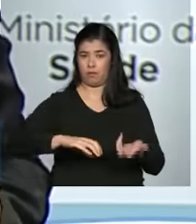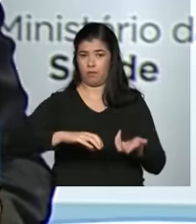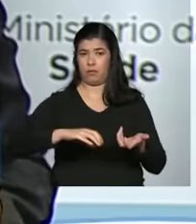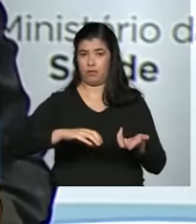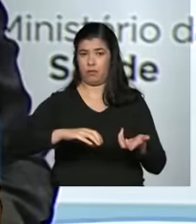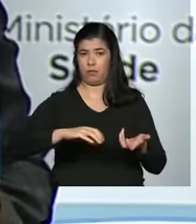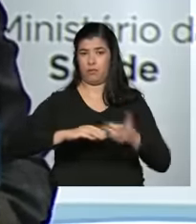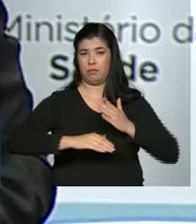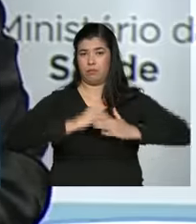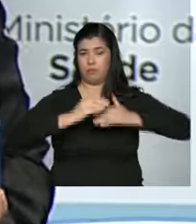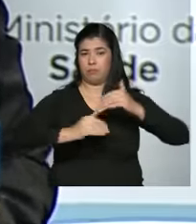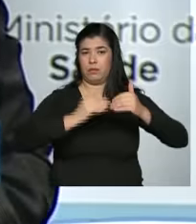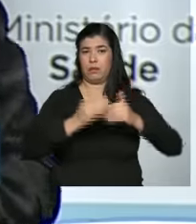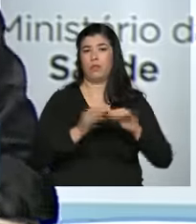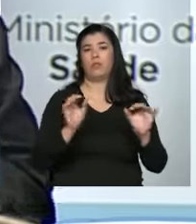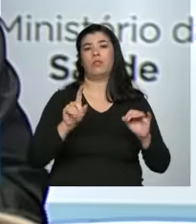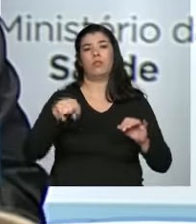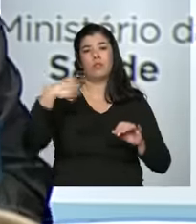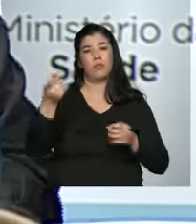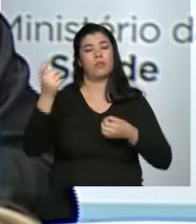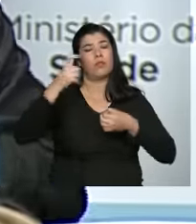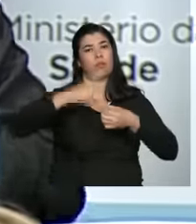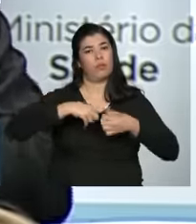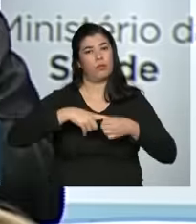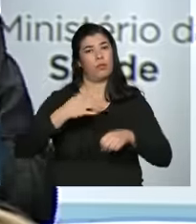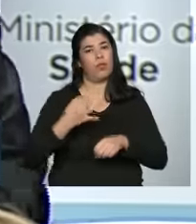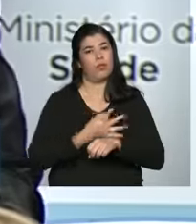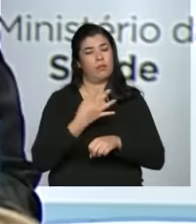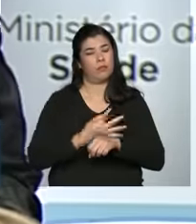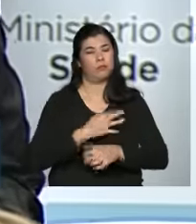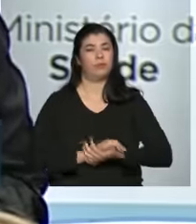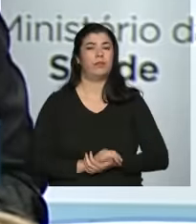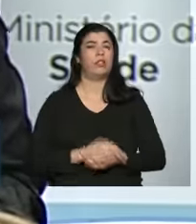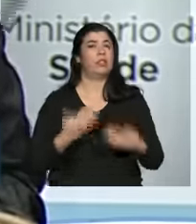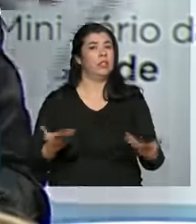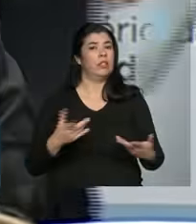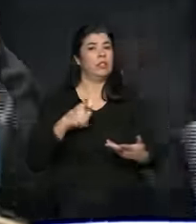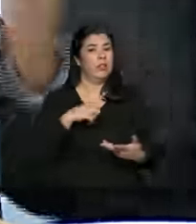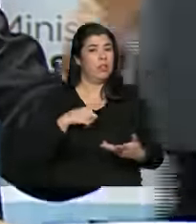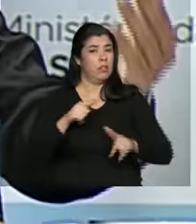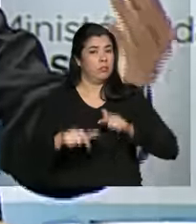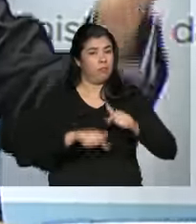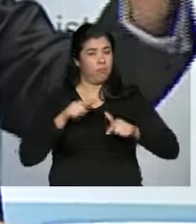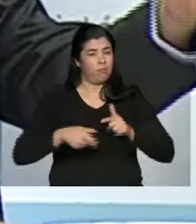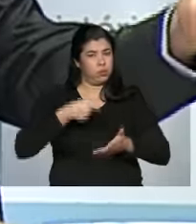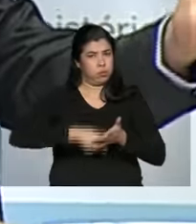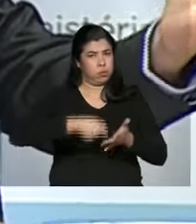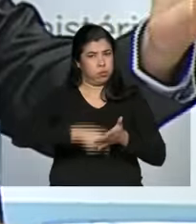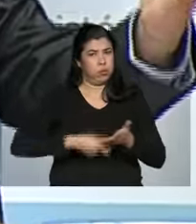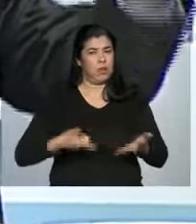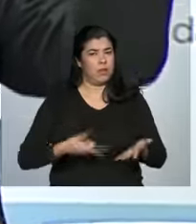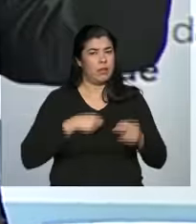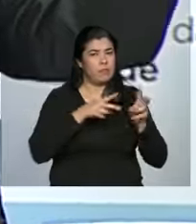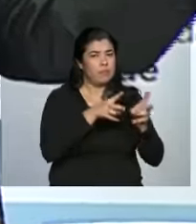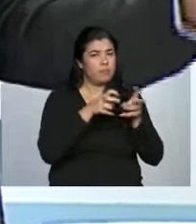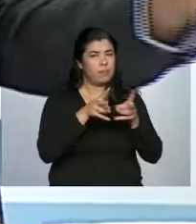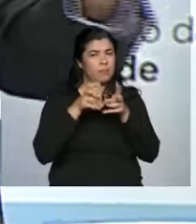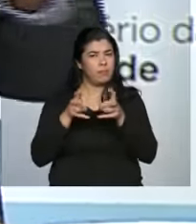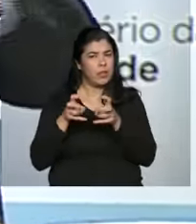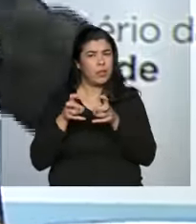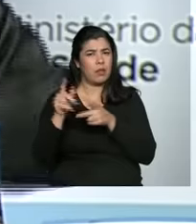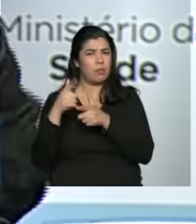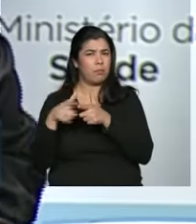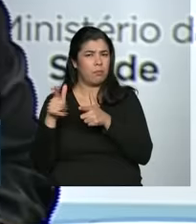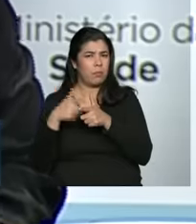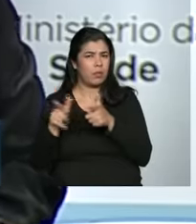logo após o recesso ou seja há um trabalho bastante consistente que buscou identificar os gargalos desde o